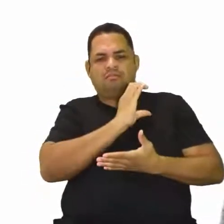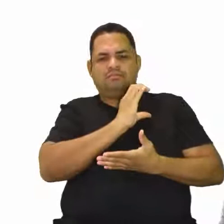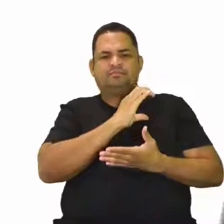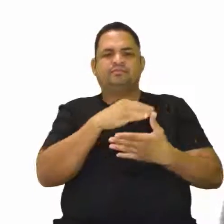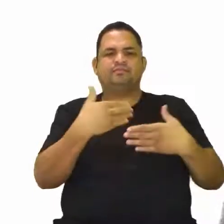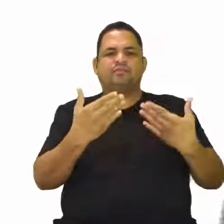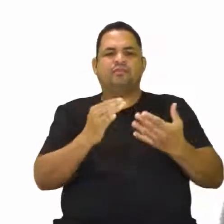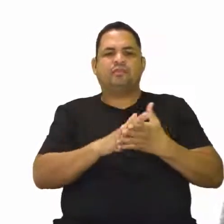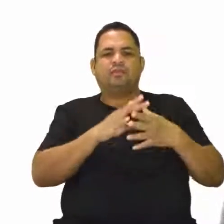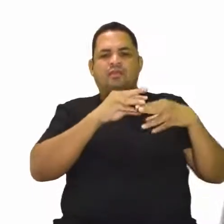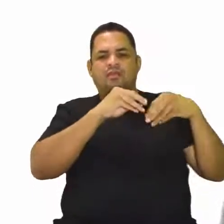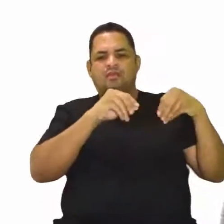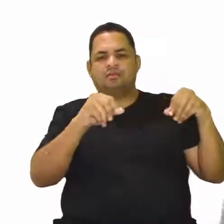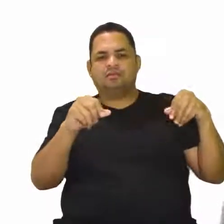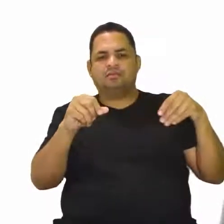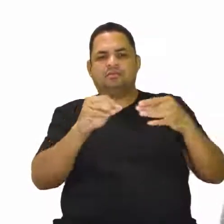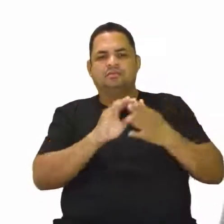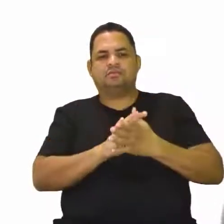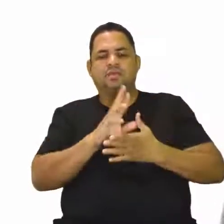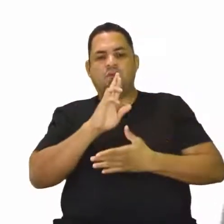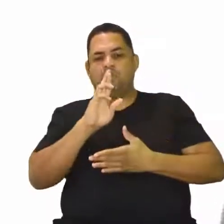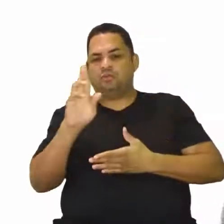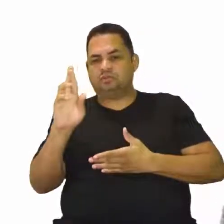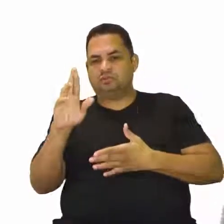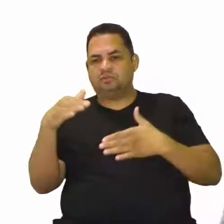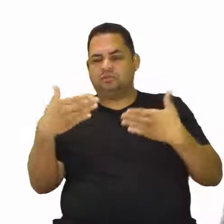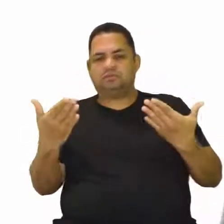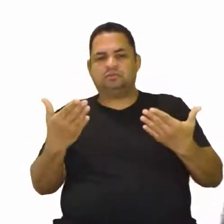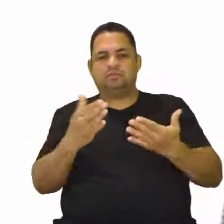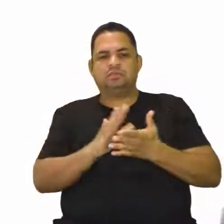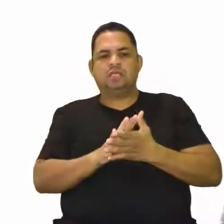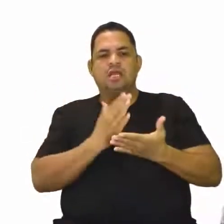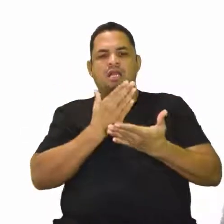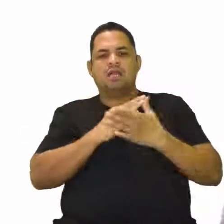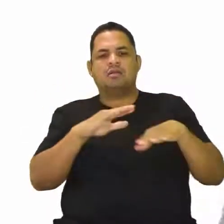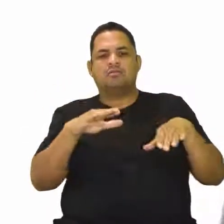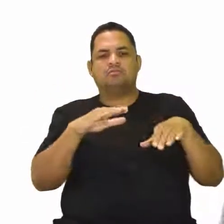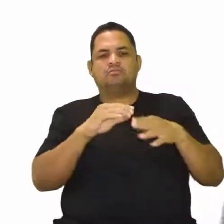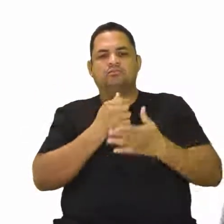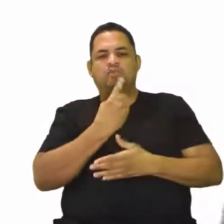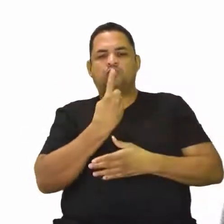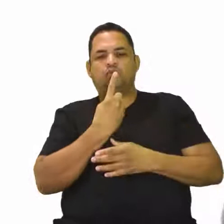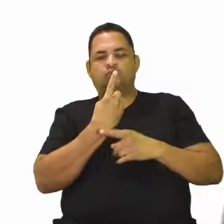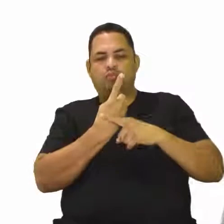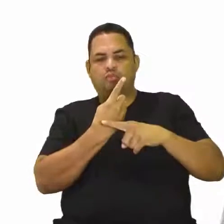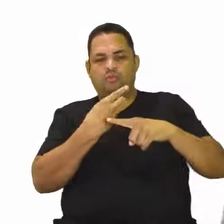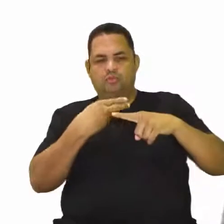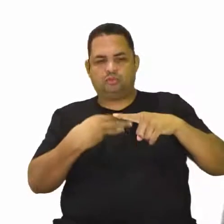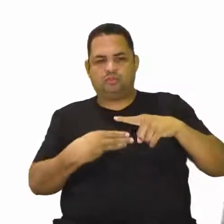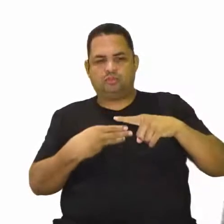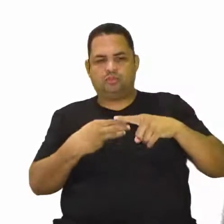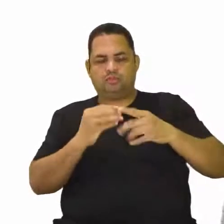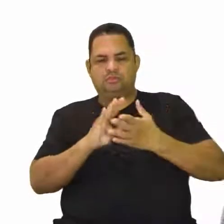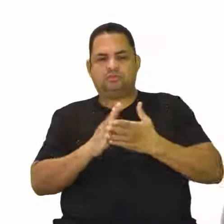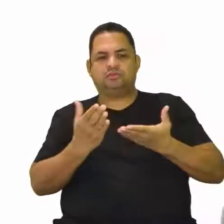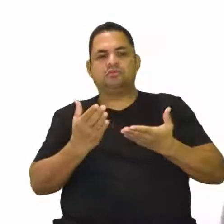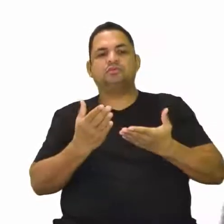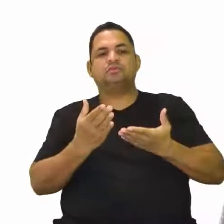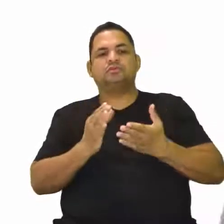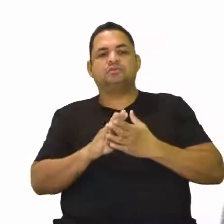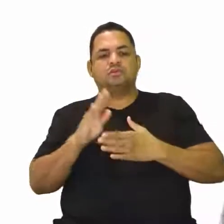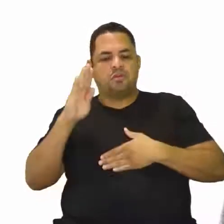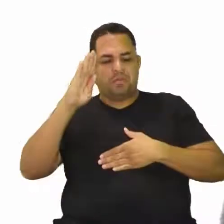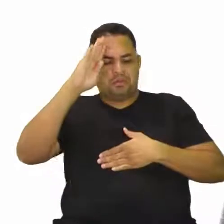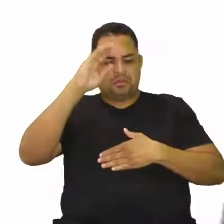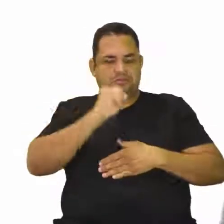fulminante pela o território da União Soviética aniquilando cerca de um terço dos seus